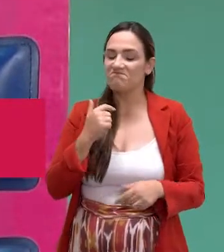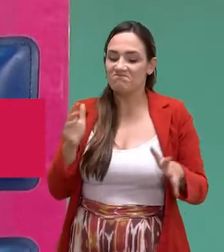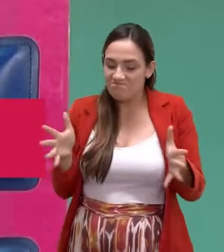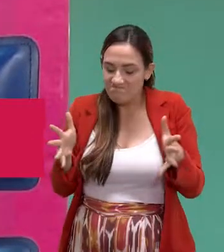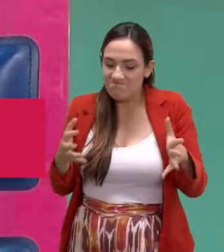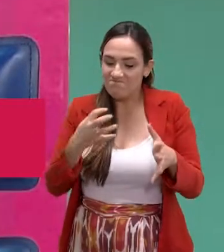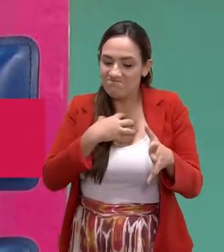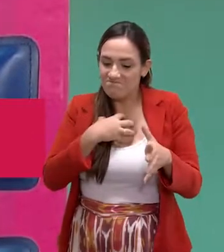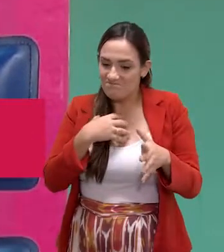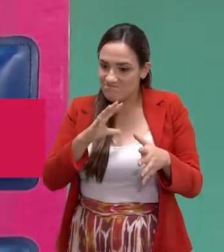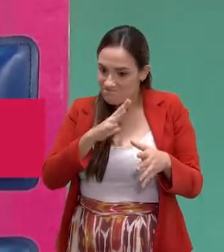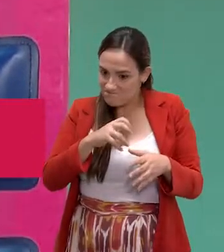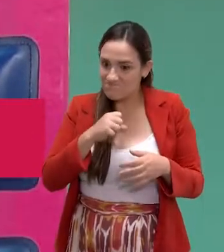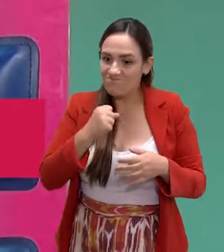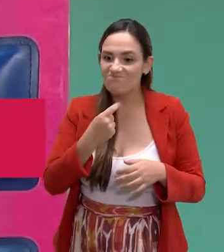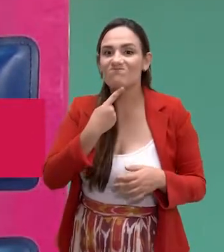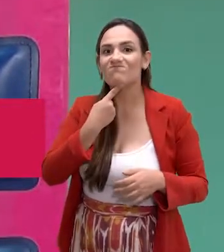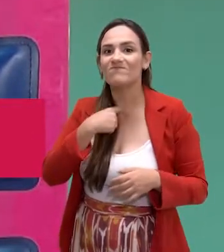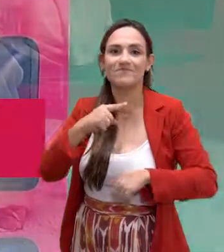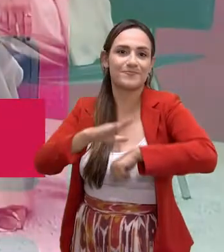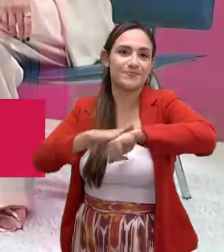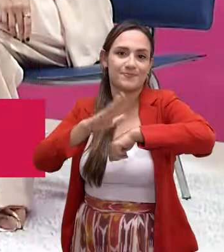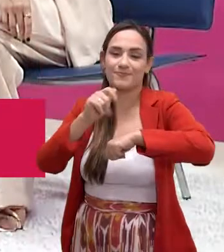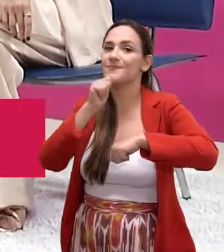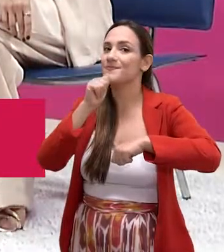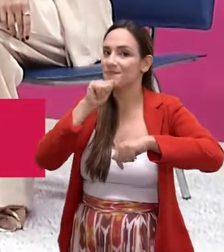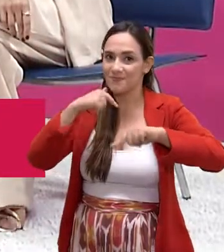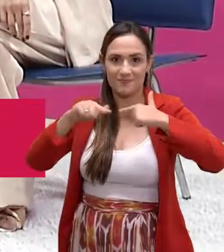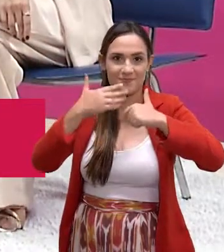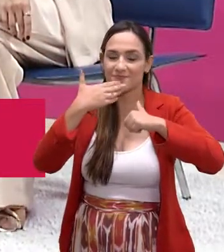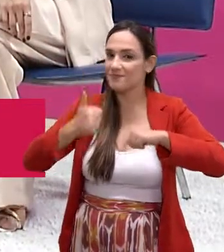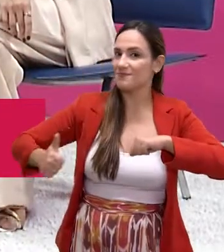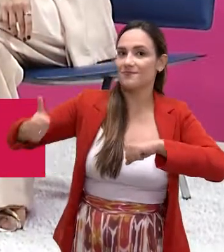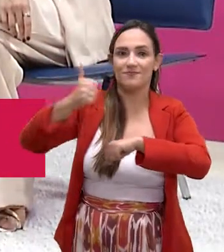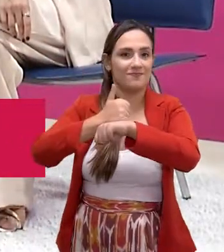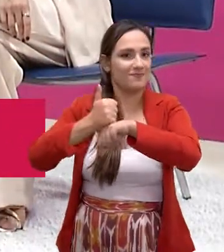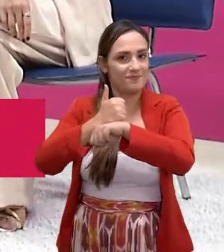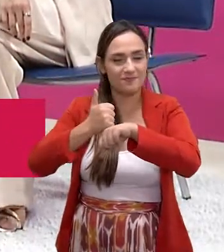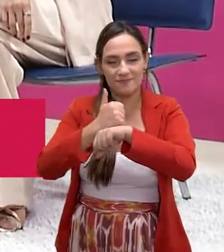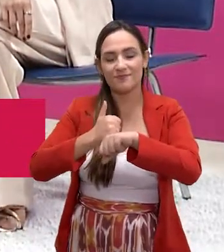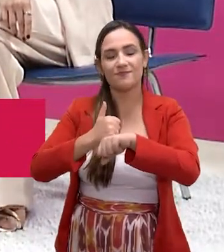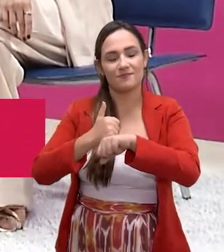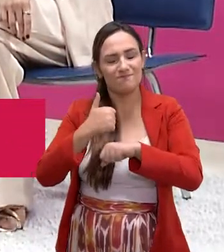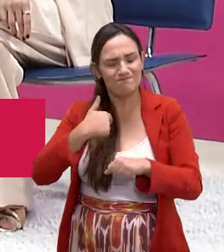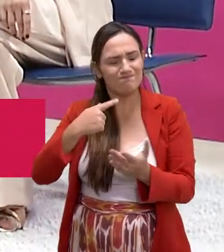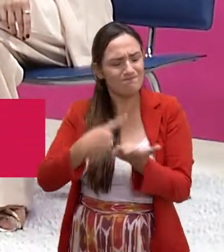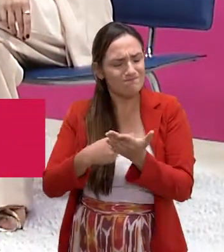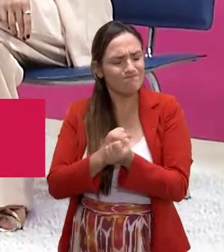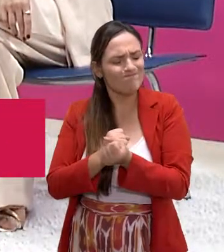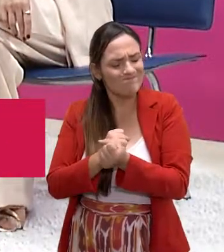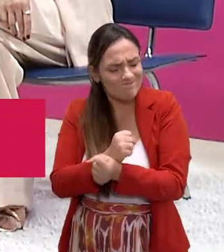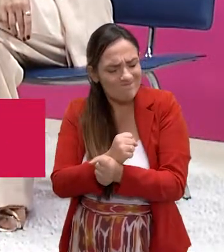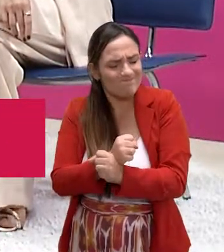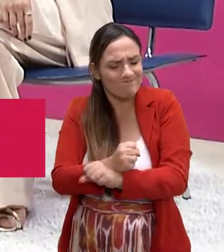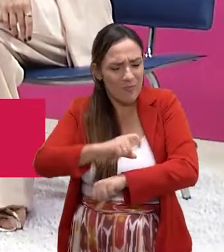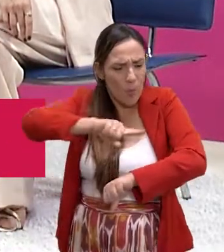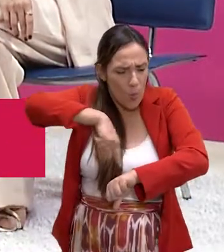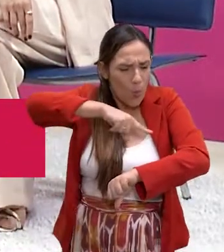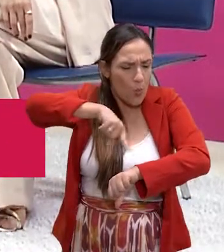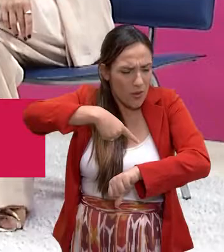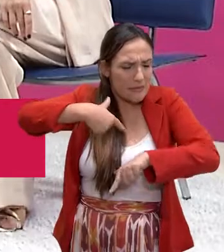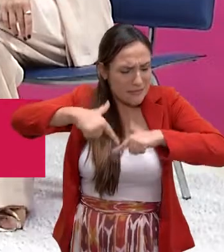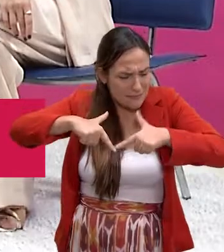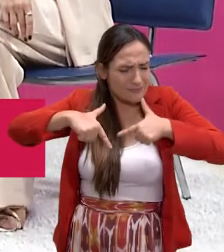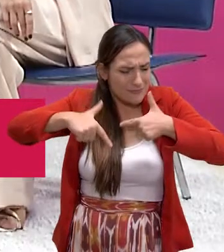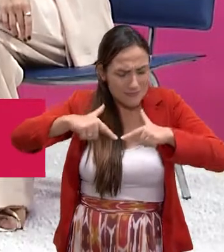mais vontade de seguir, que vale a pena, todo esse compromisso, essa dedicação, as horas todas ali, né, a